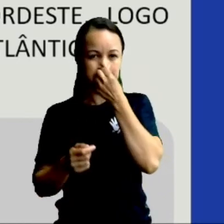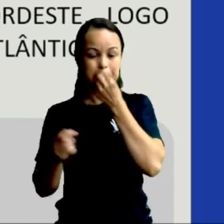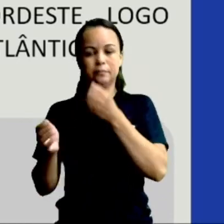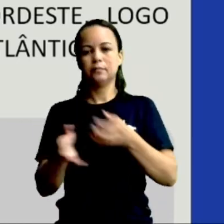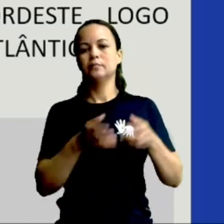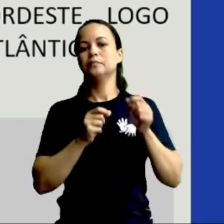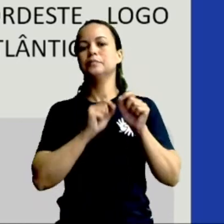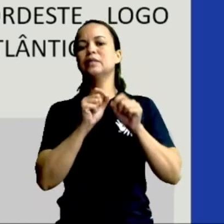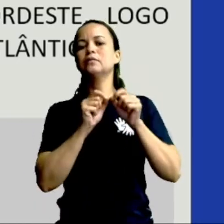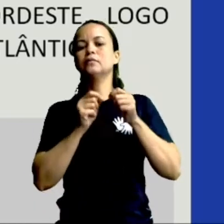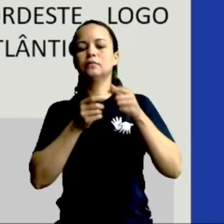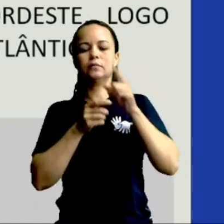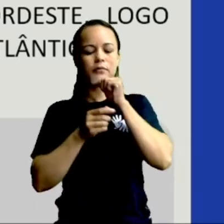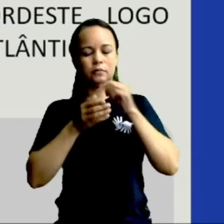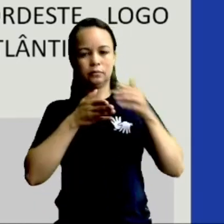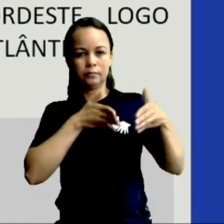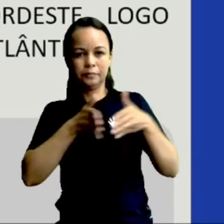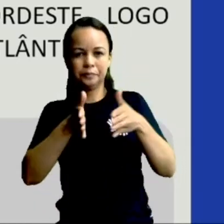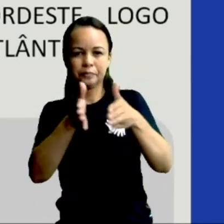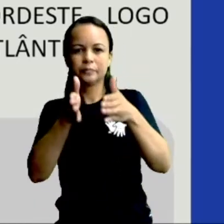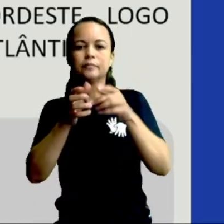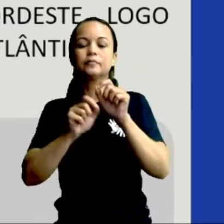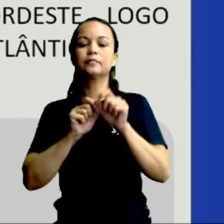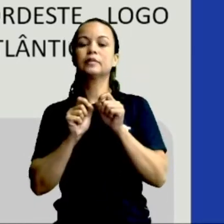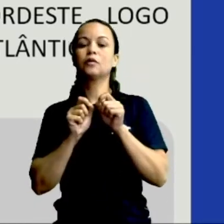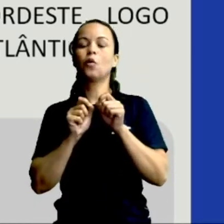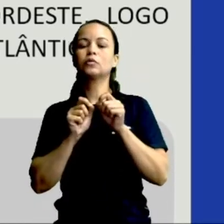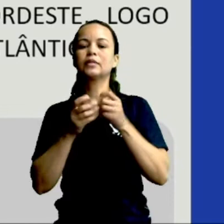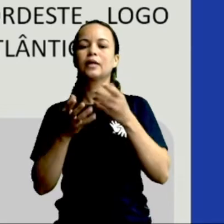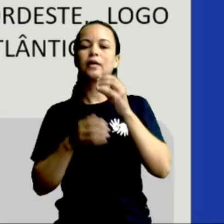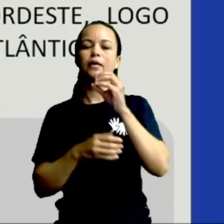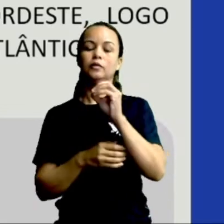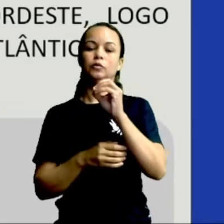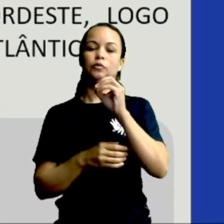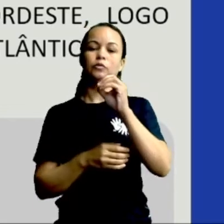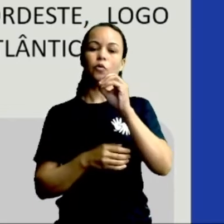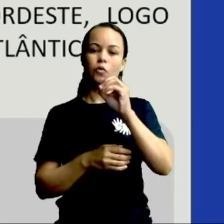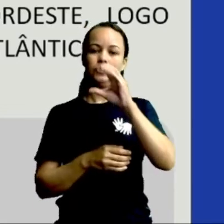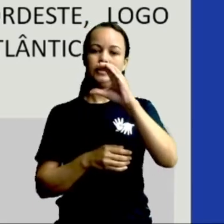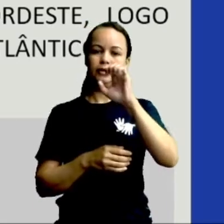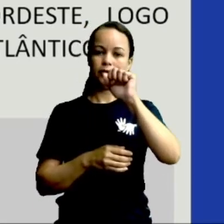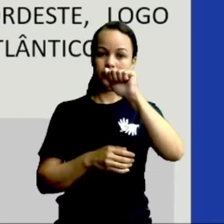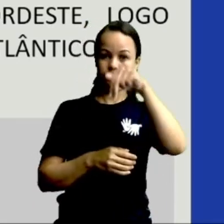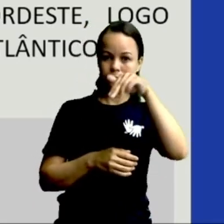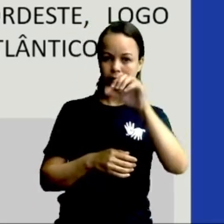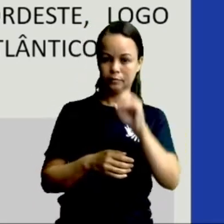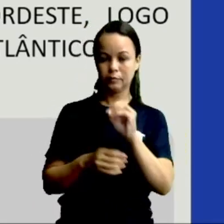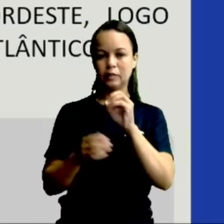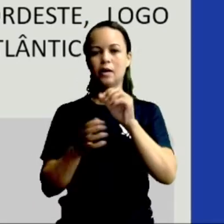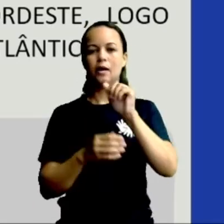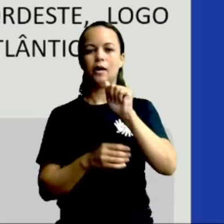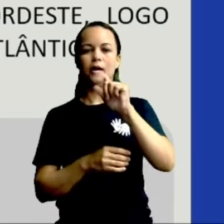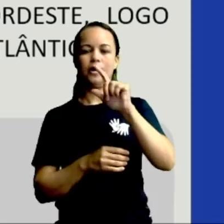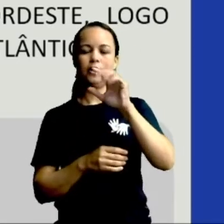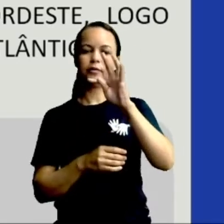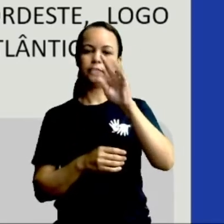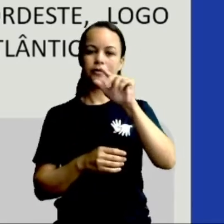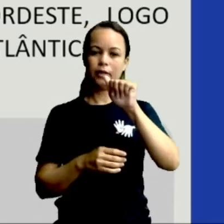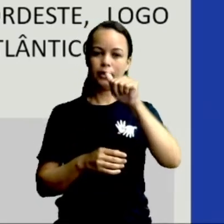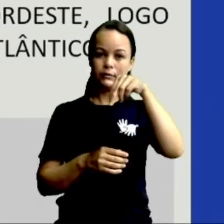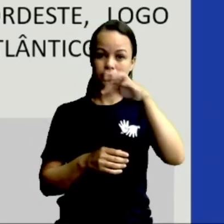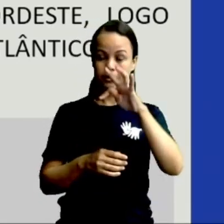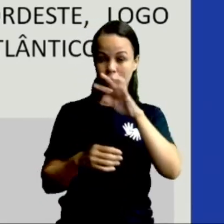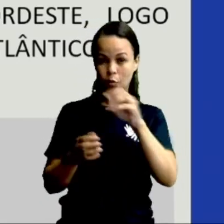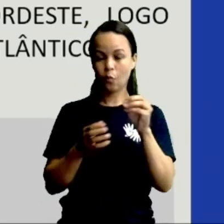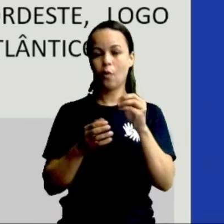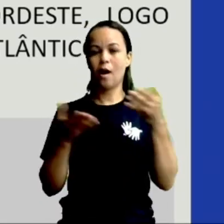e logo ele deságua lá no Oceano Atlântico. Então, ó, na imagem anterior eu trouxe uma imagem do Rio São Francisco, aí agora eu trouxe